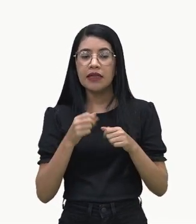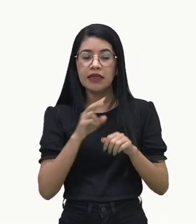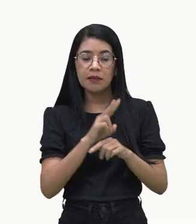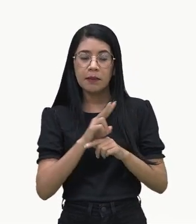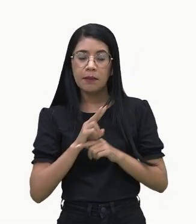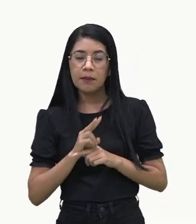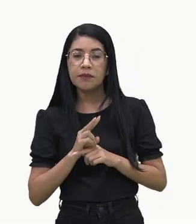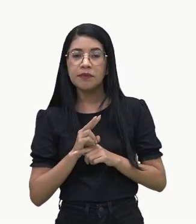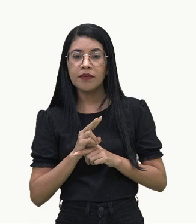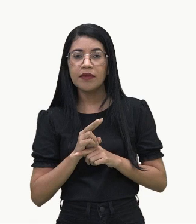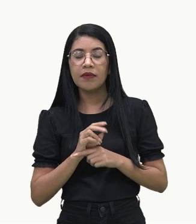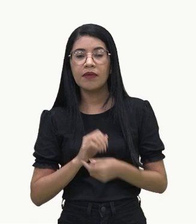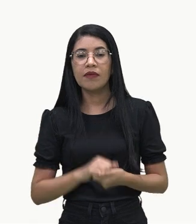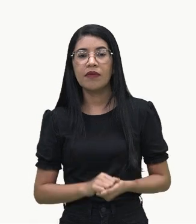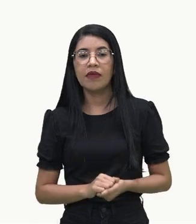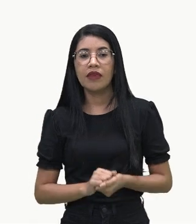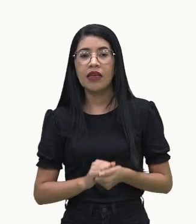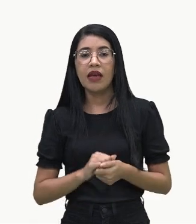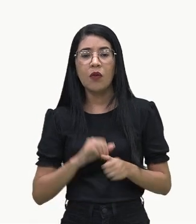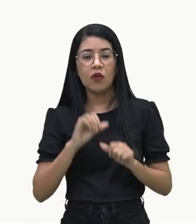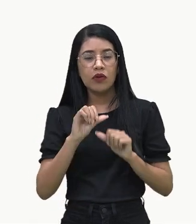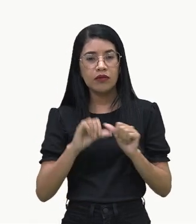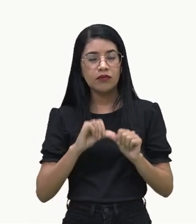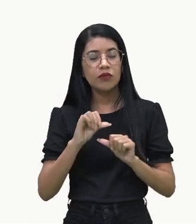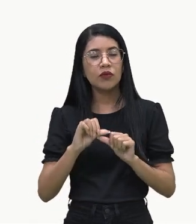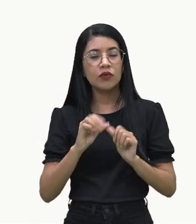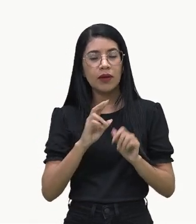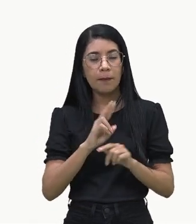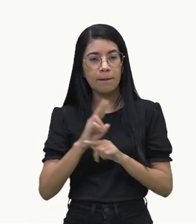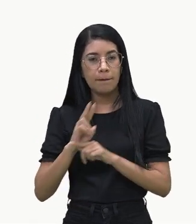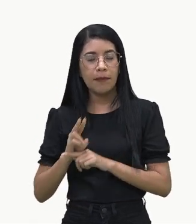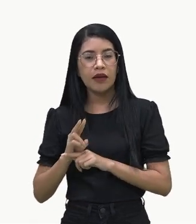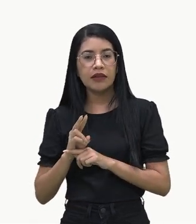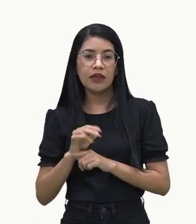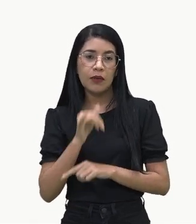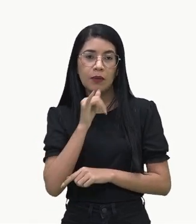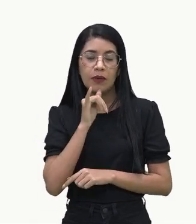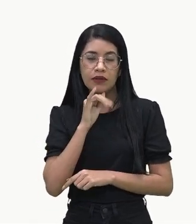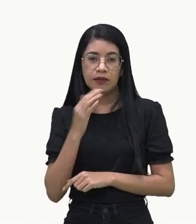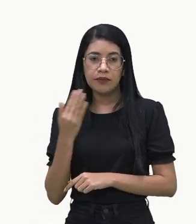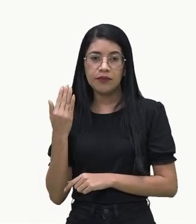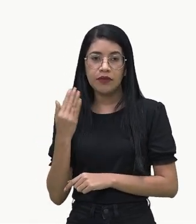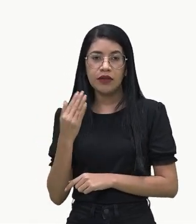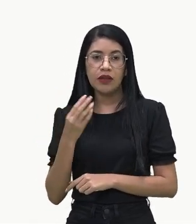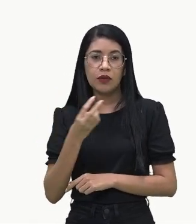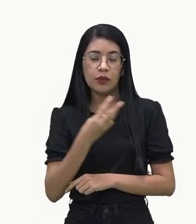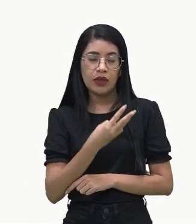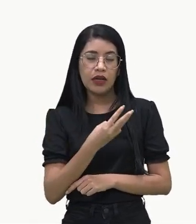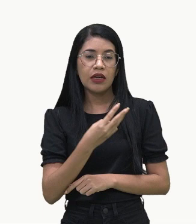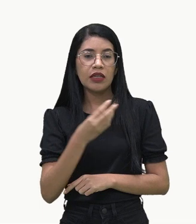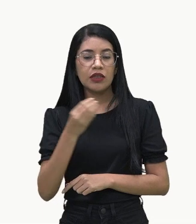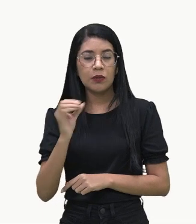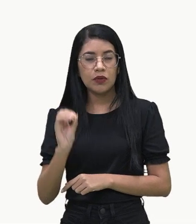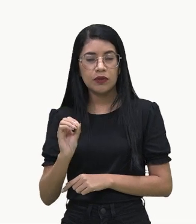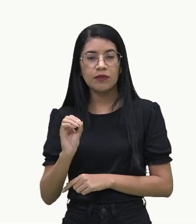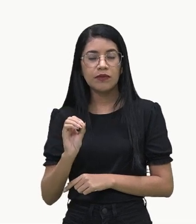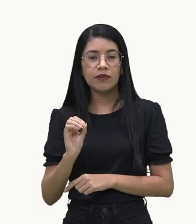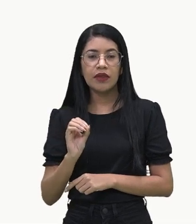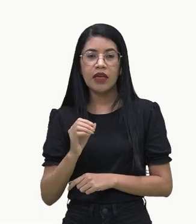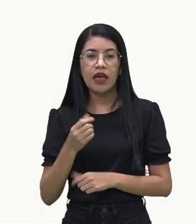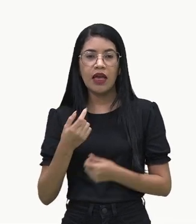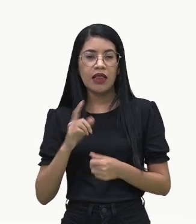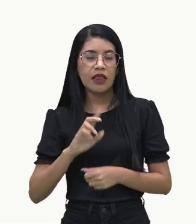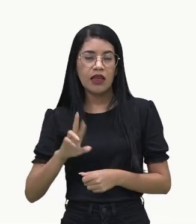emprestar. Quando ele passar para o número que ele está emprestando, como foi o caso aqui do 3 emprestar para o 0, não vai